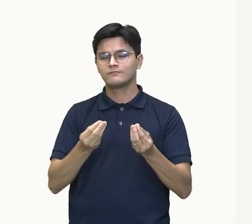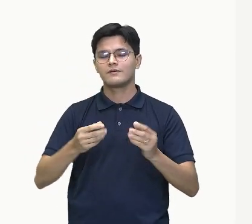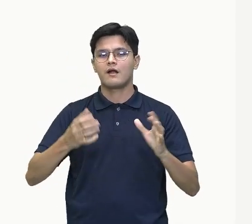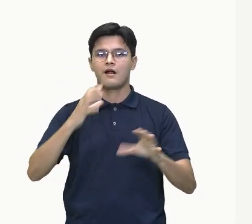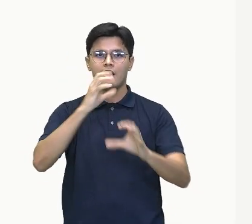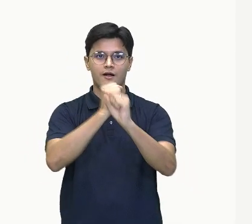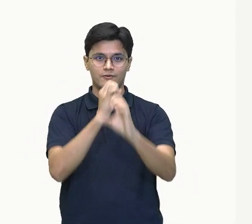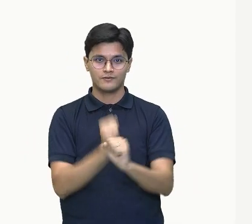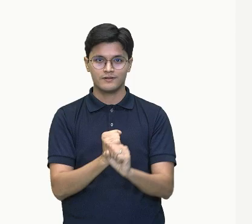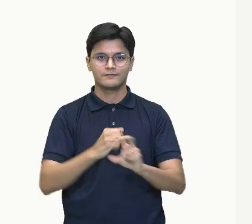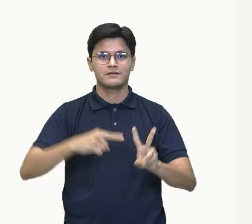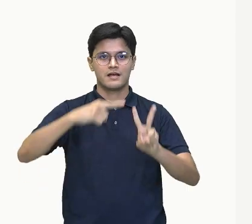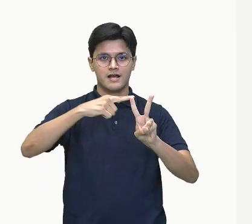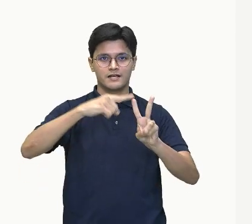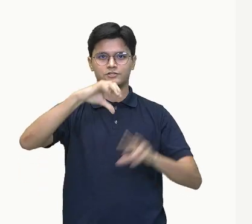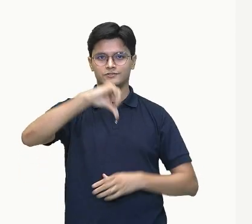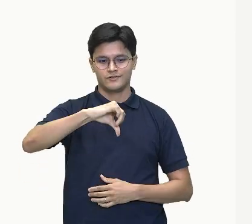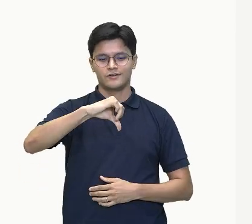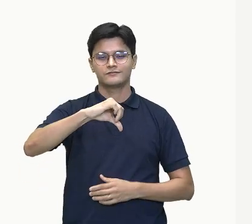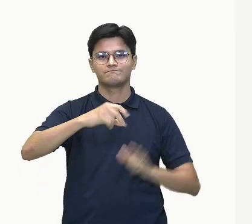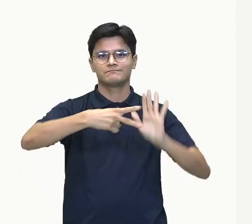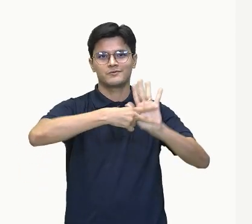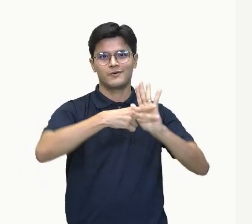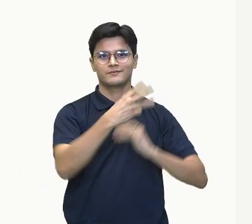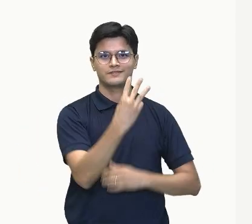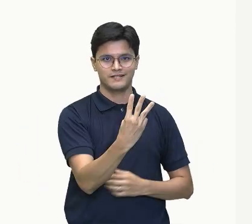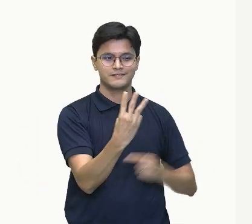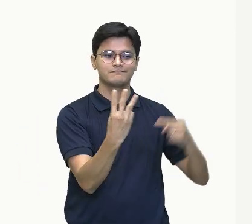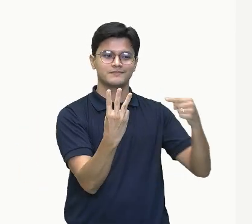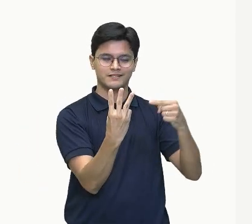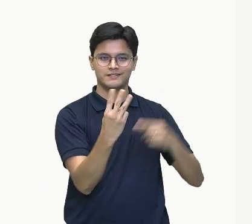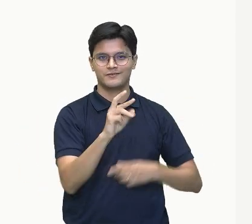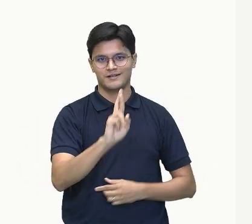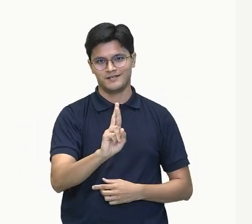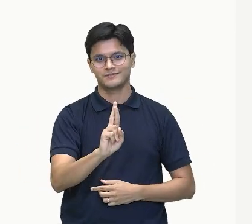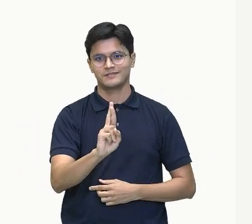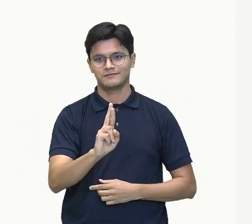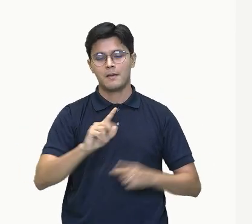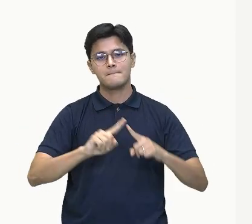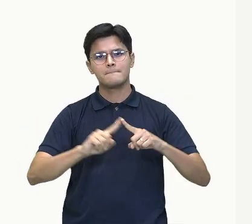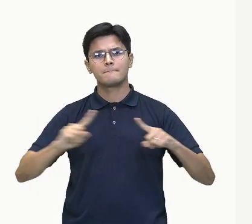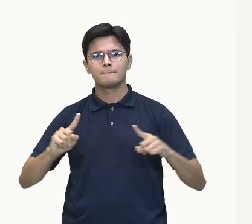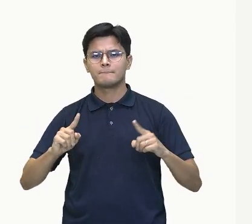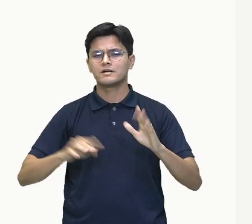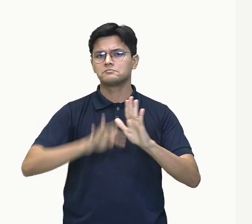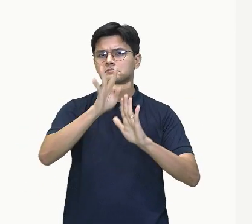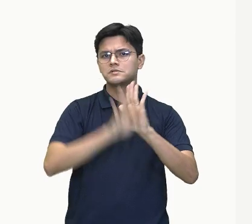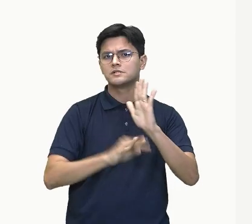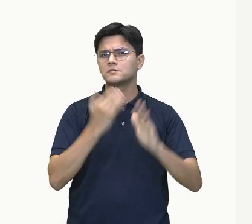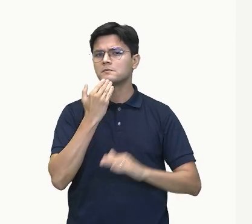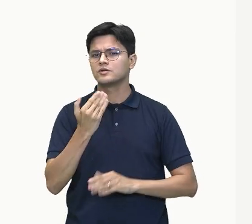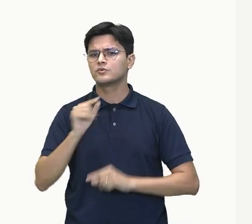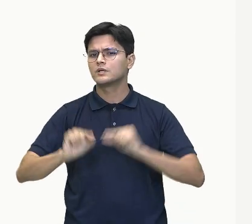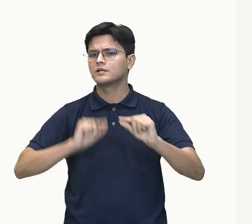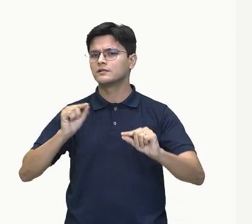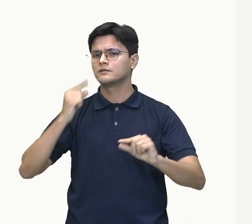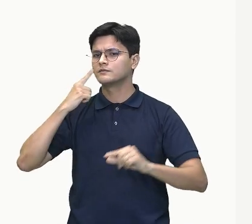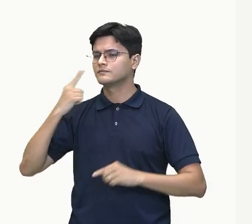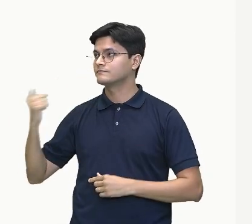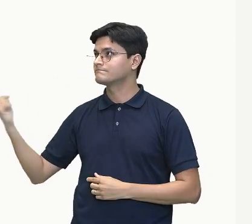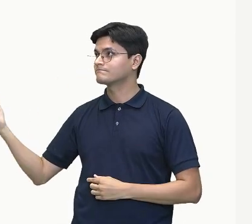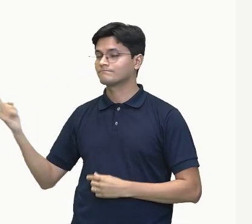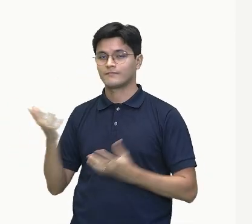3, tá? Mas isso se estivesse perguntando pelo raio, né? Como não está perguntando pelo raio, vamos esquecer isso aqui por enquanto. Ele quer saber quais são